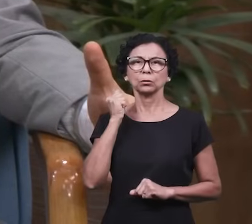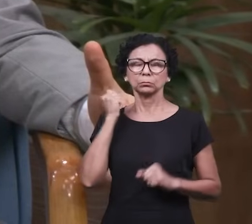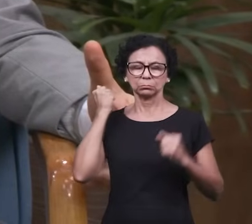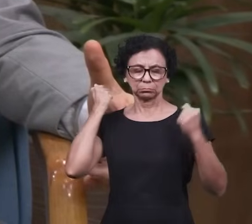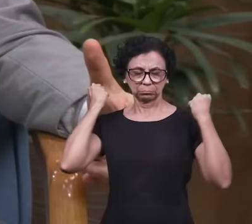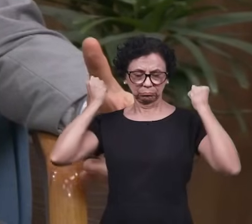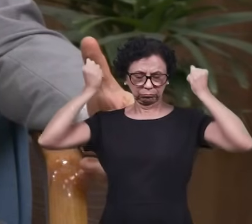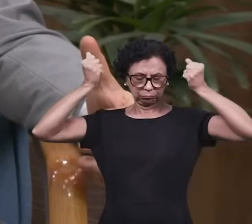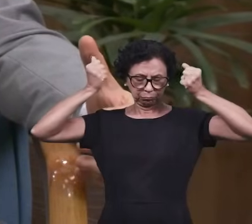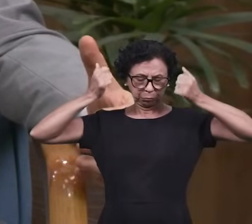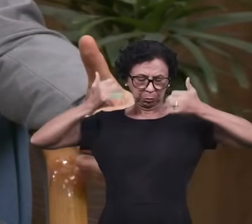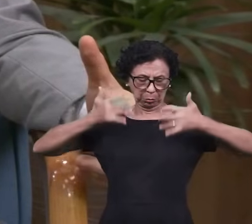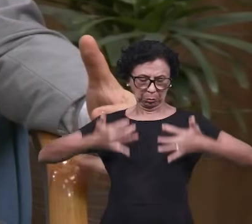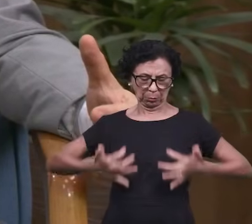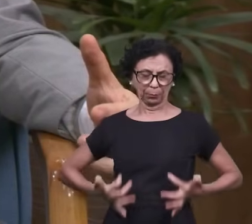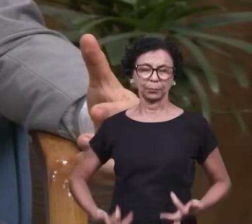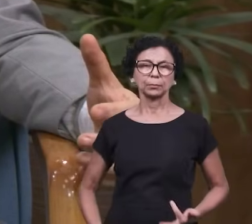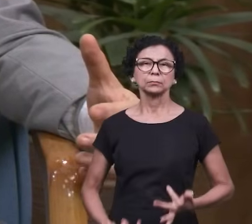muito grande.